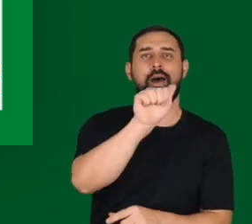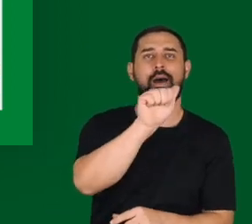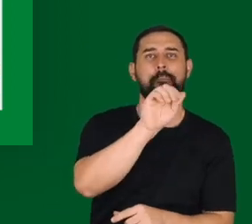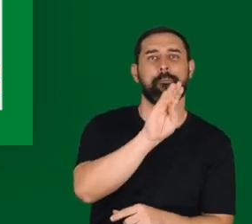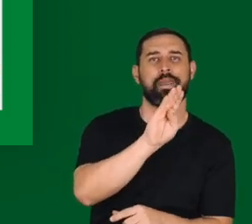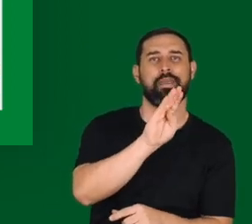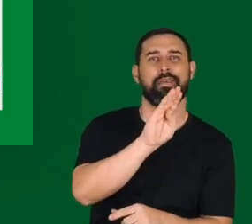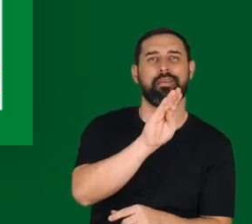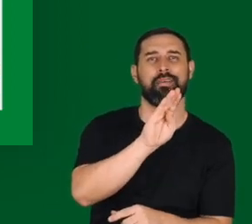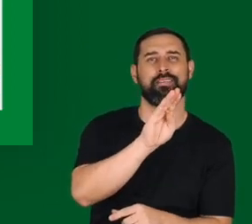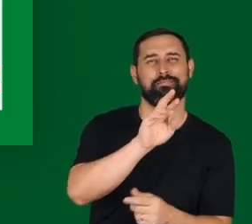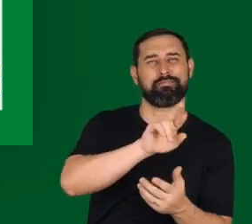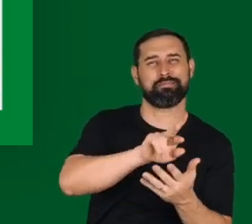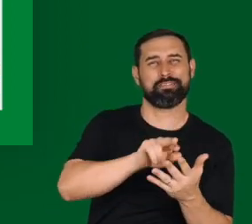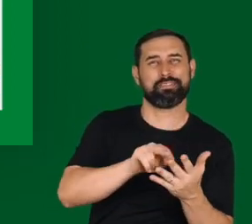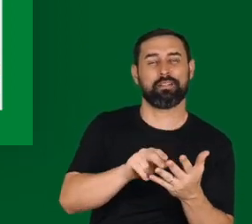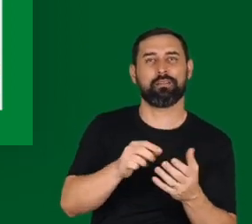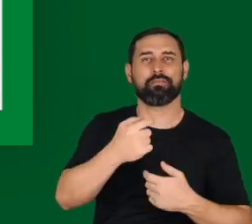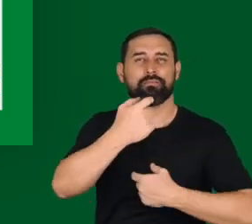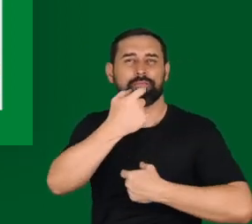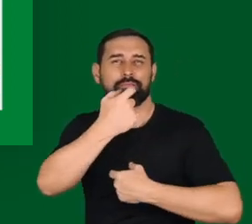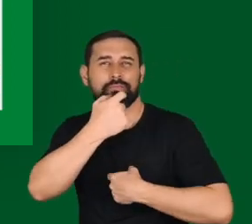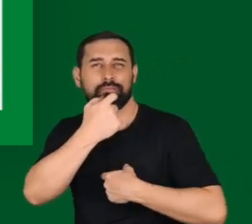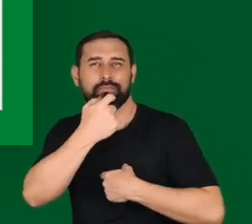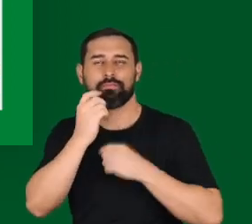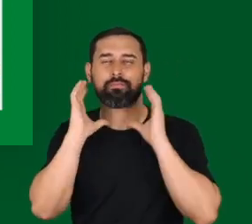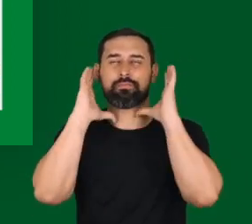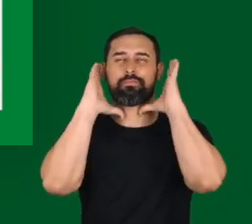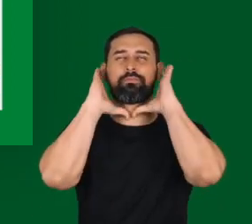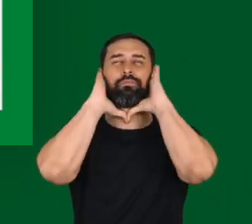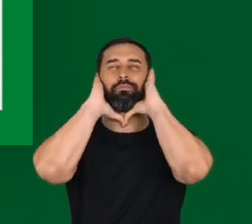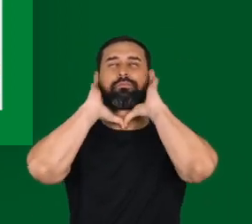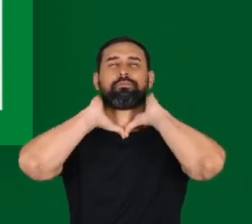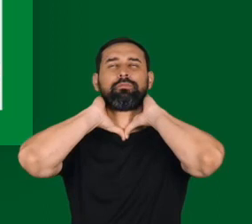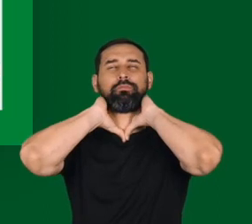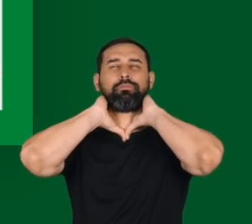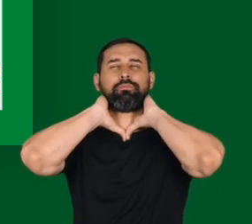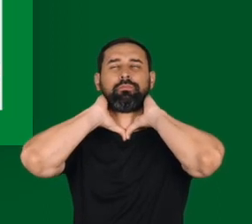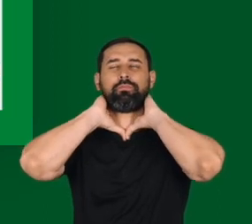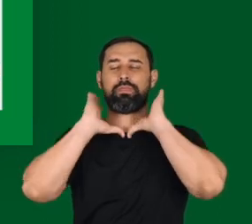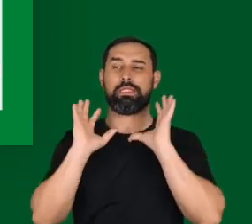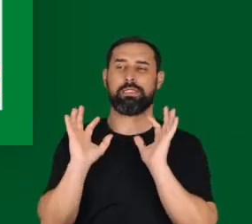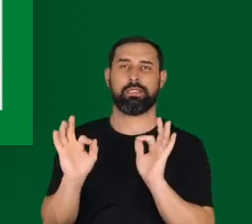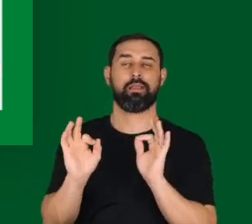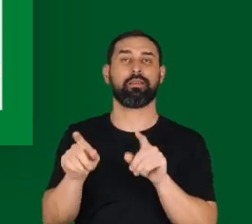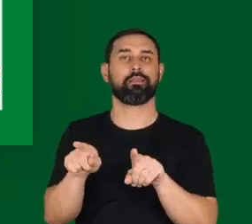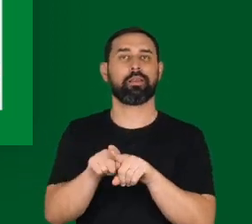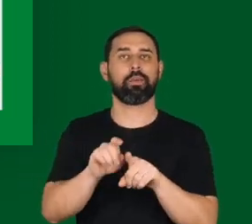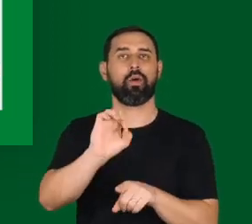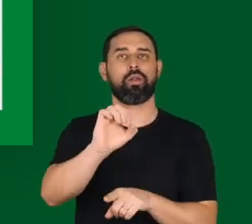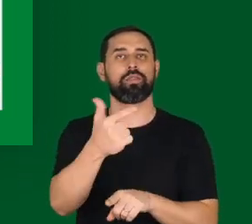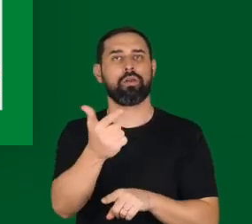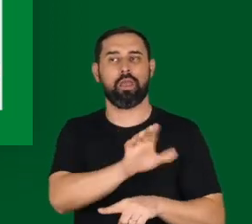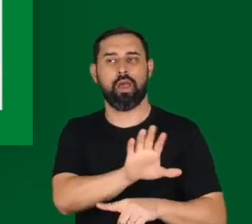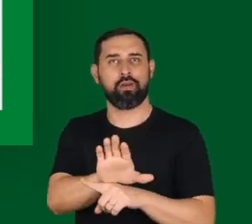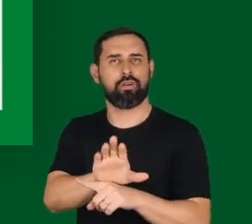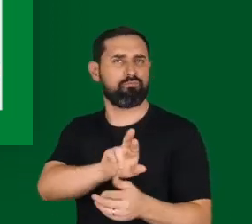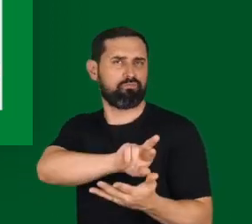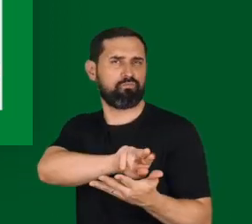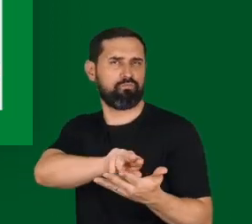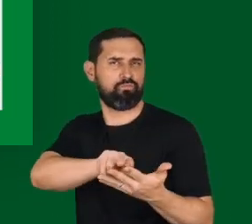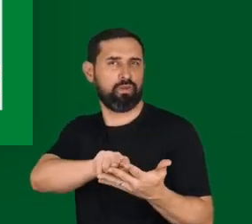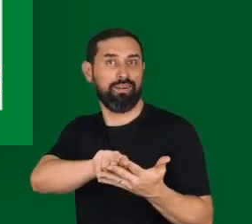para o A e para o B, né, avaliando a via aérea, estabilizando a cervical, dependendo do caso ali, né,